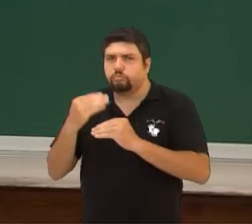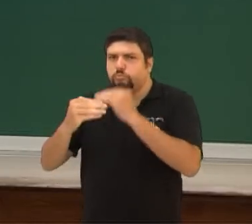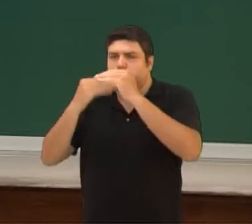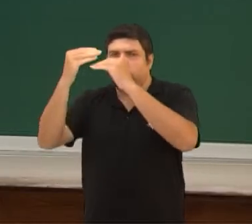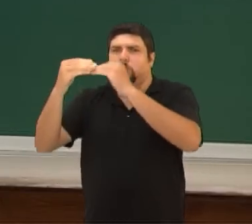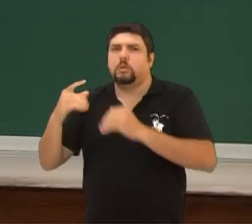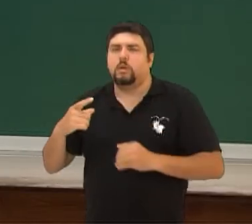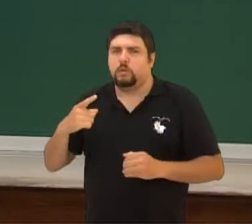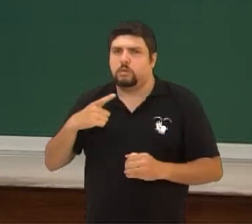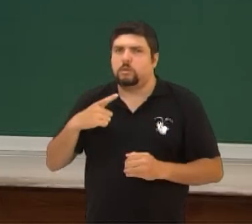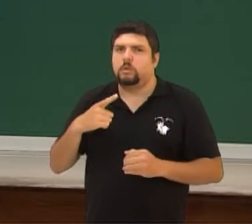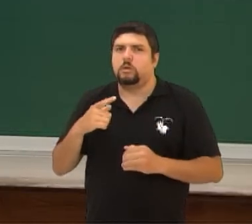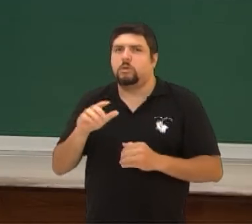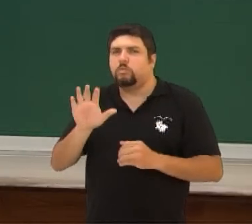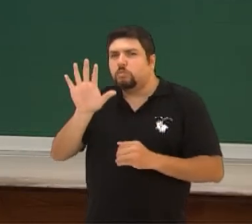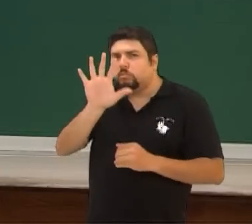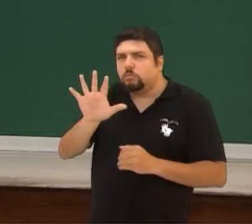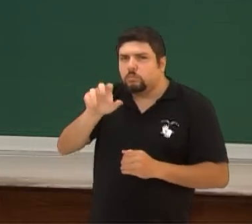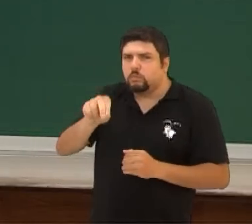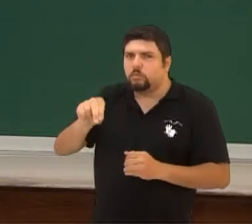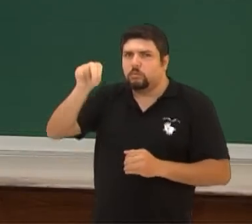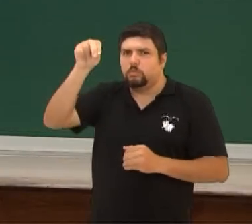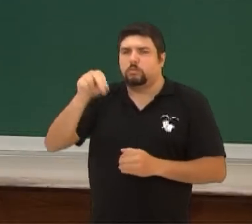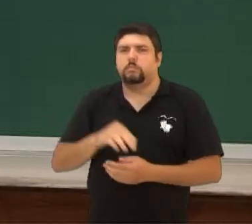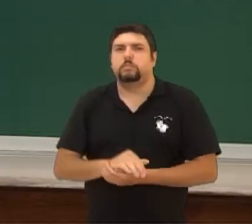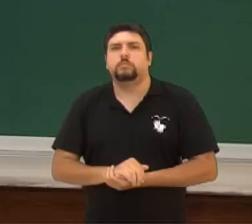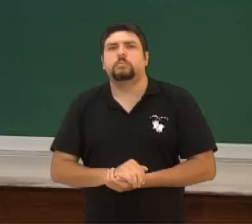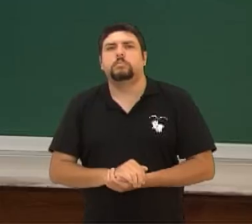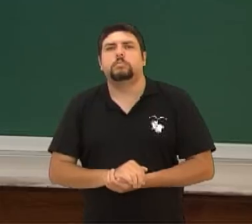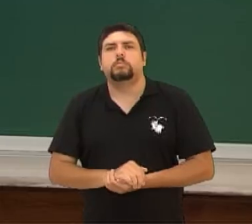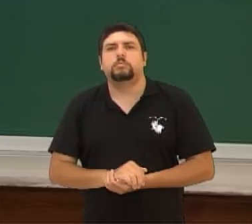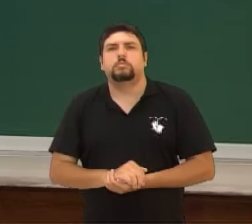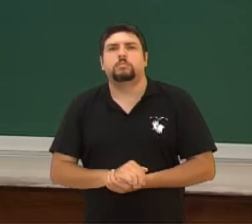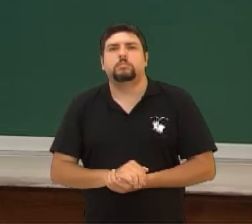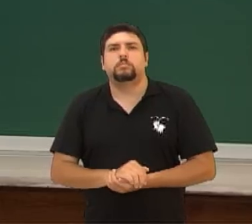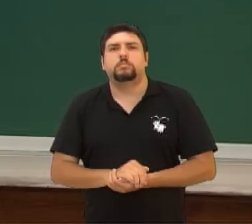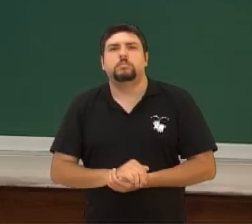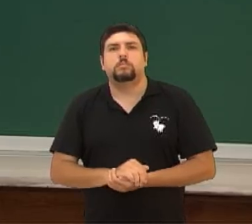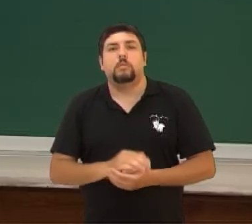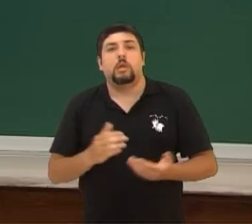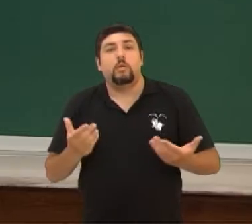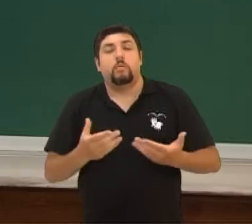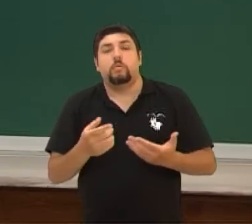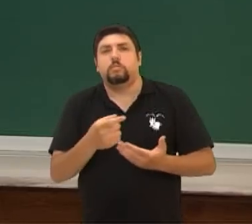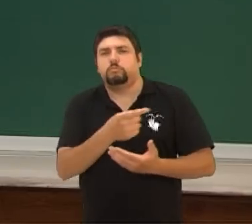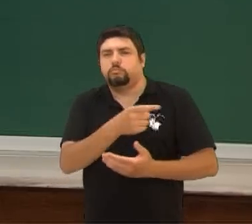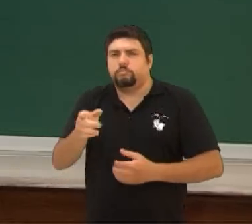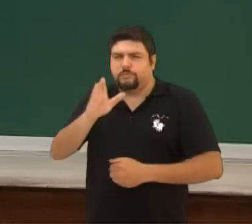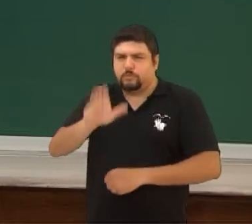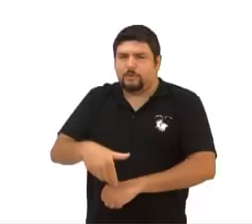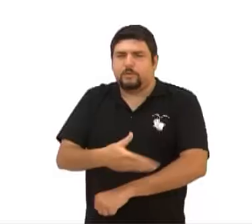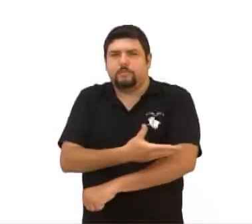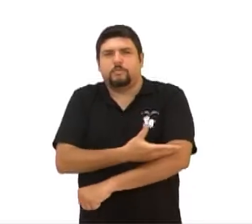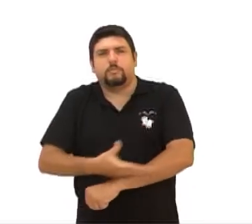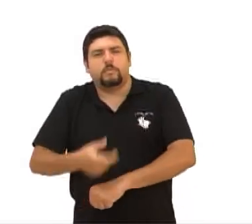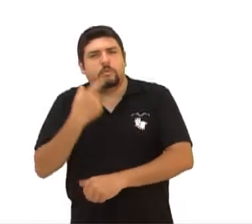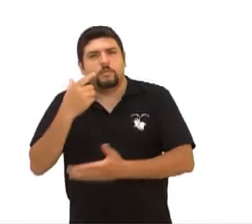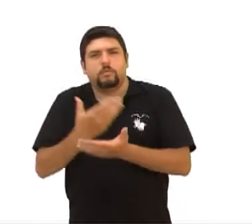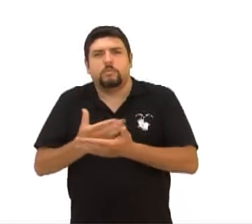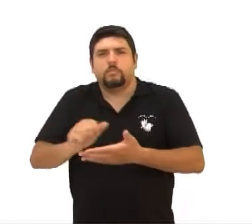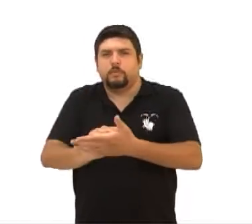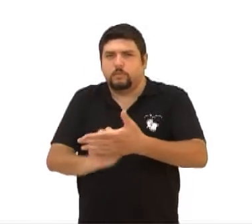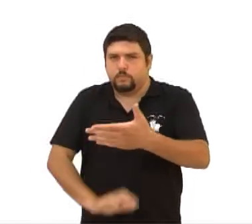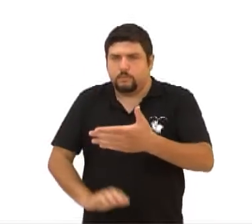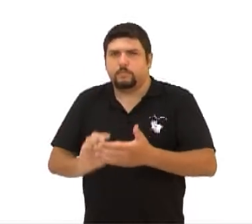África, na parte norte da África. Hoje, como já deve estar acostumados, vamos iniciar com uma atividade, um